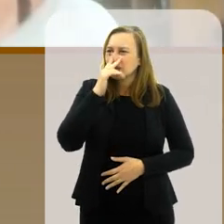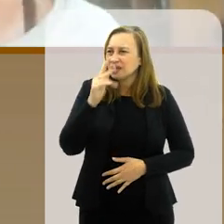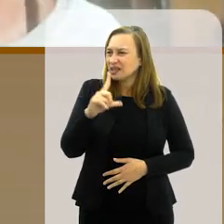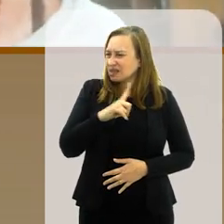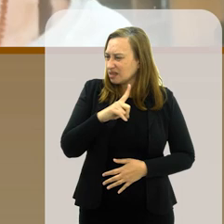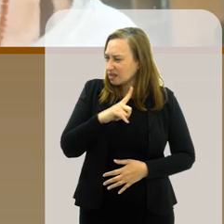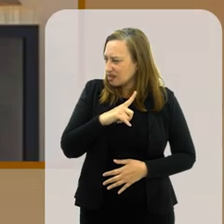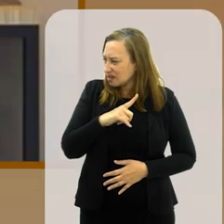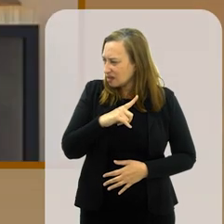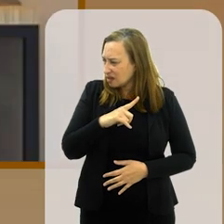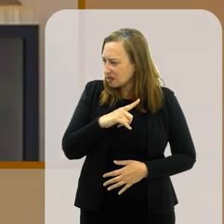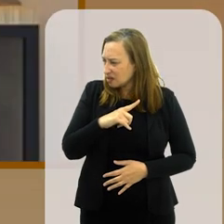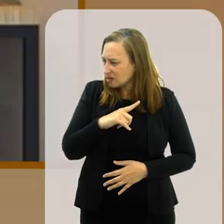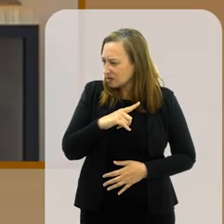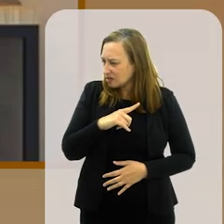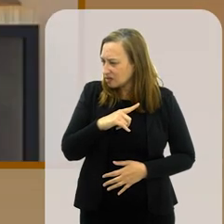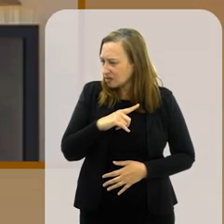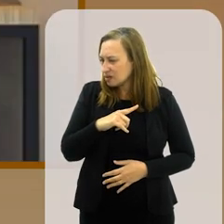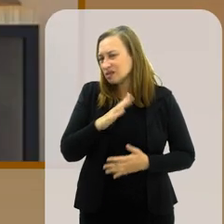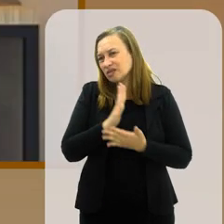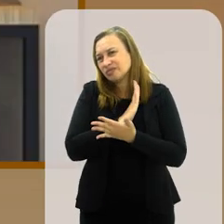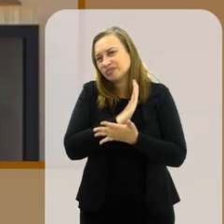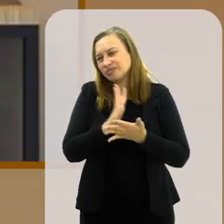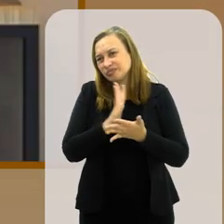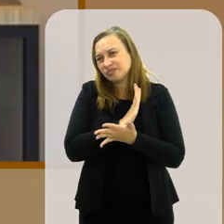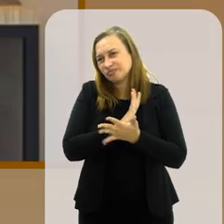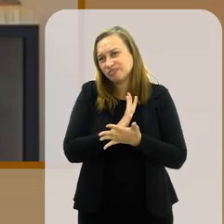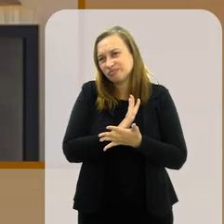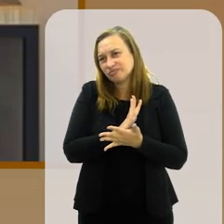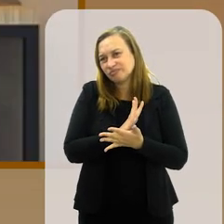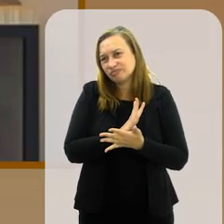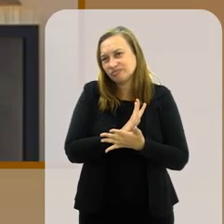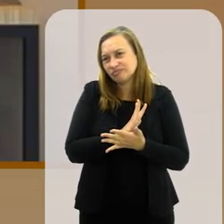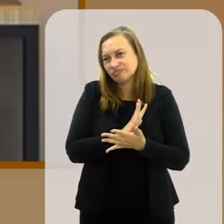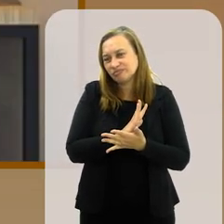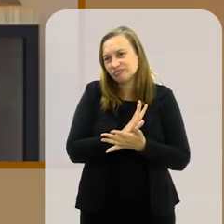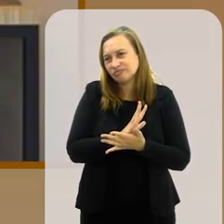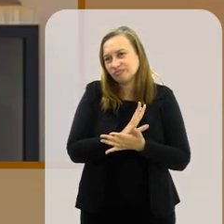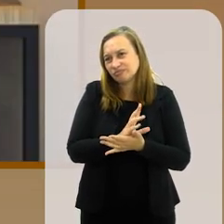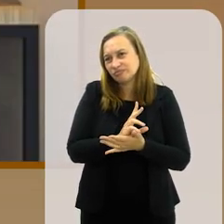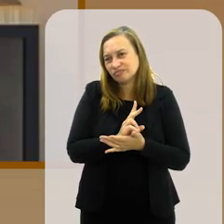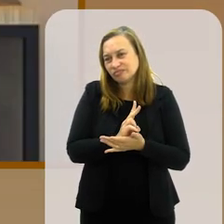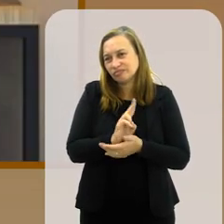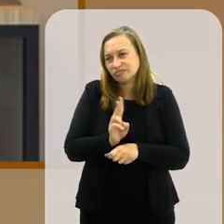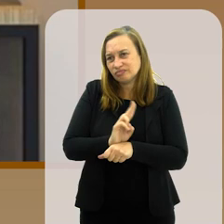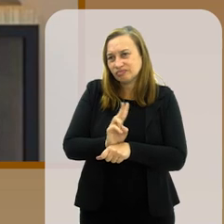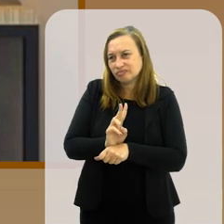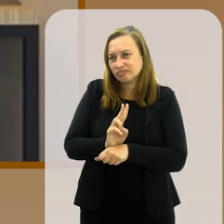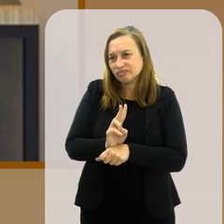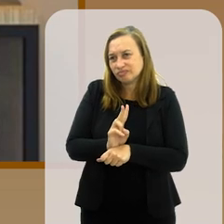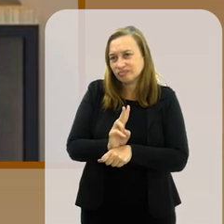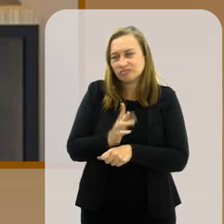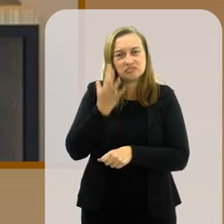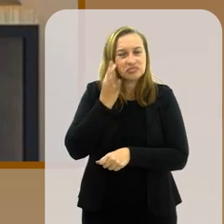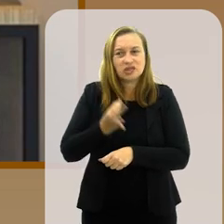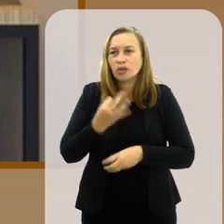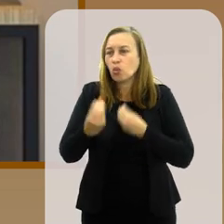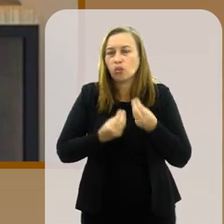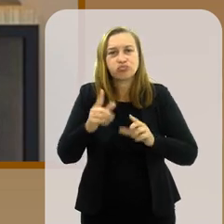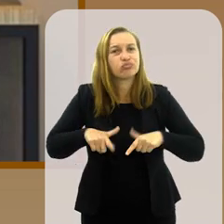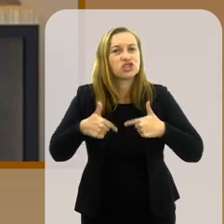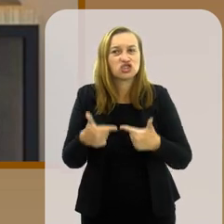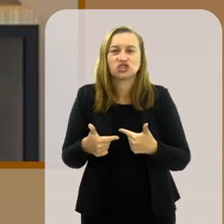E a impressão que a gente tem é que muitas vezes os agentes não sabem